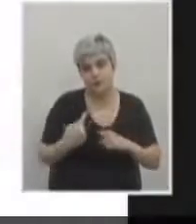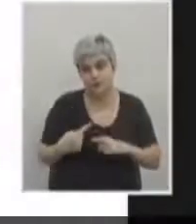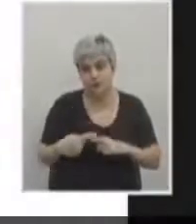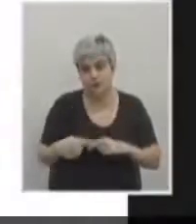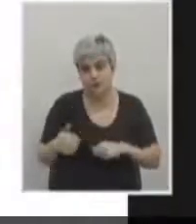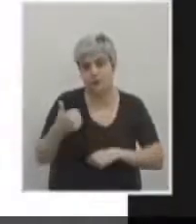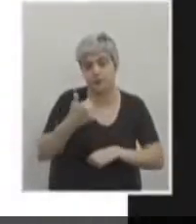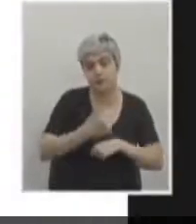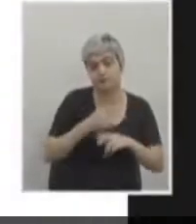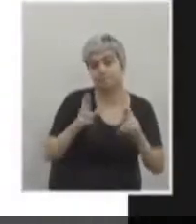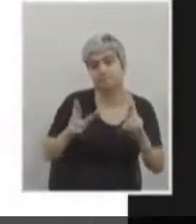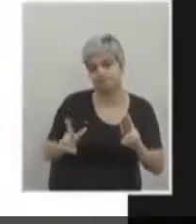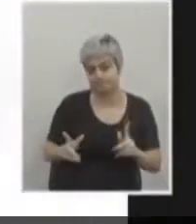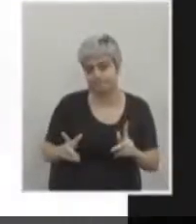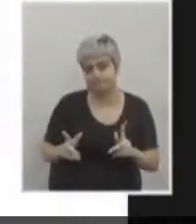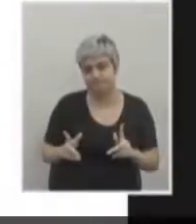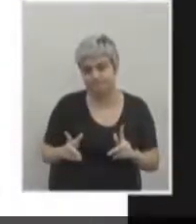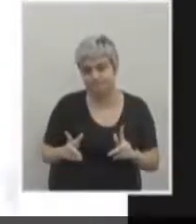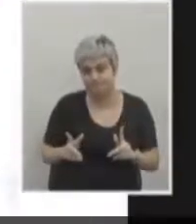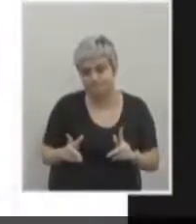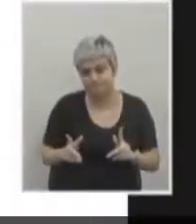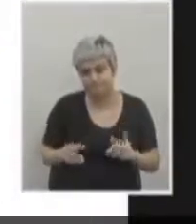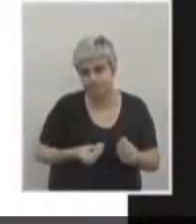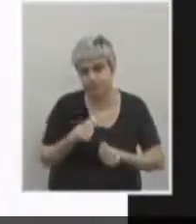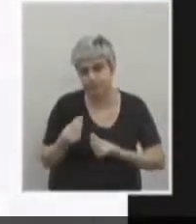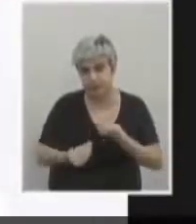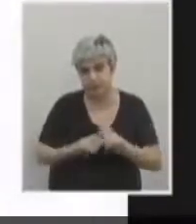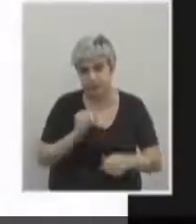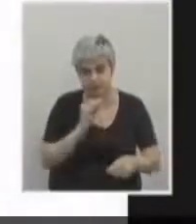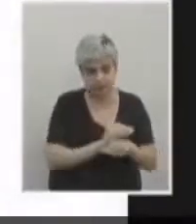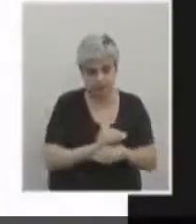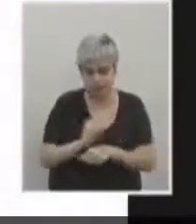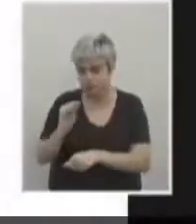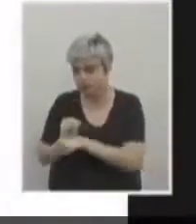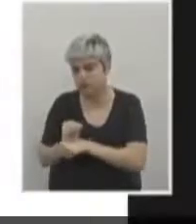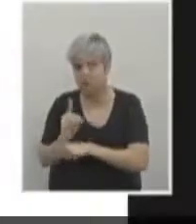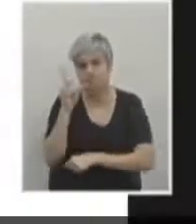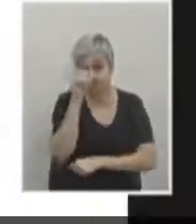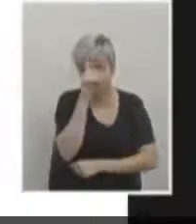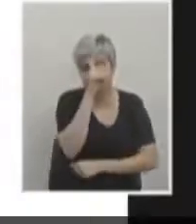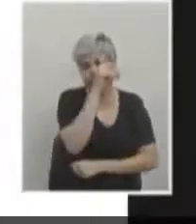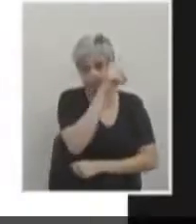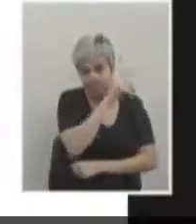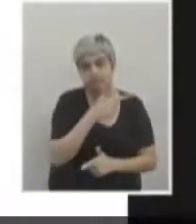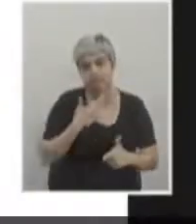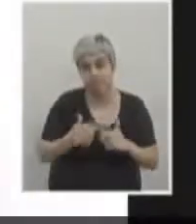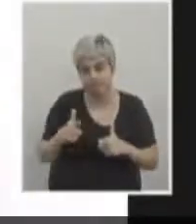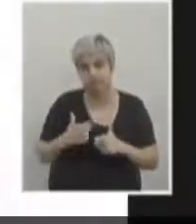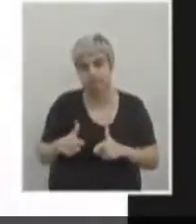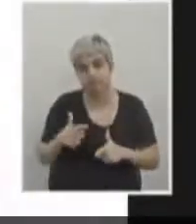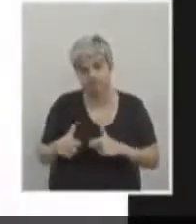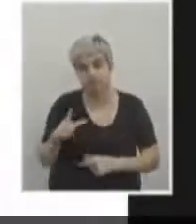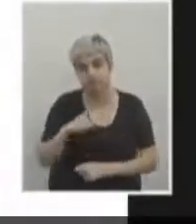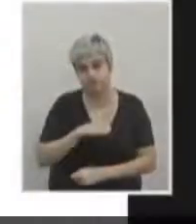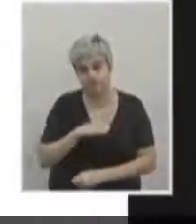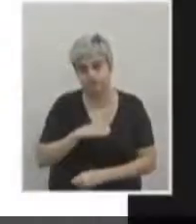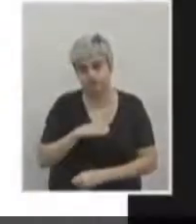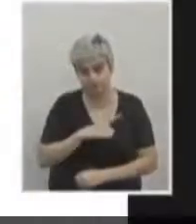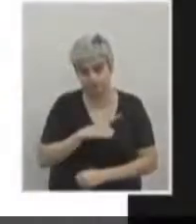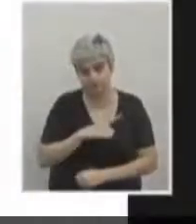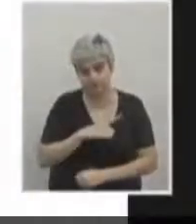exercício. Então, como é que eu vou resguardar 2 cargos? É esse o grande problema que a gente tem da EJ.